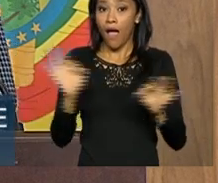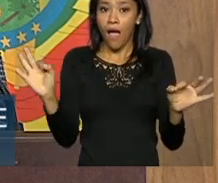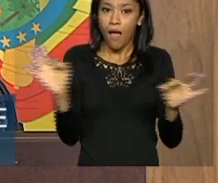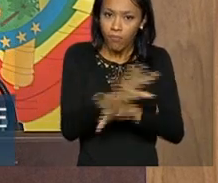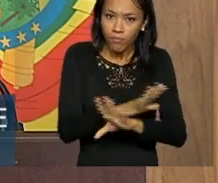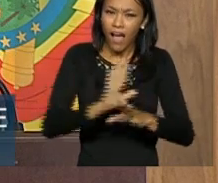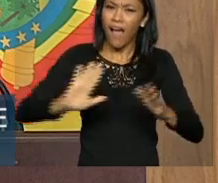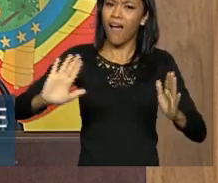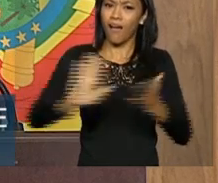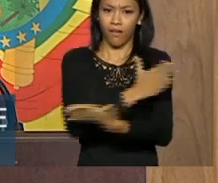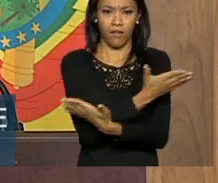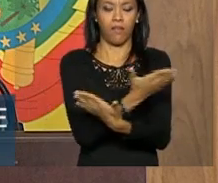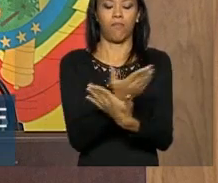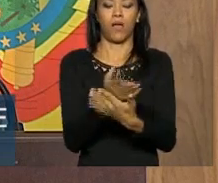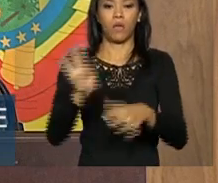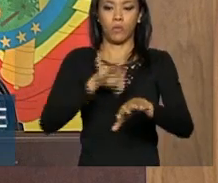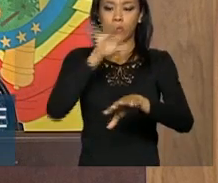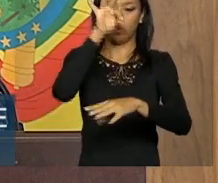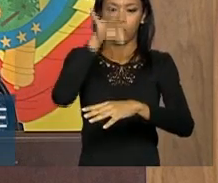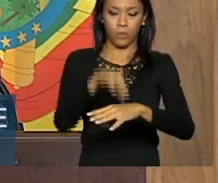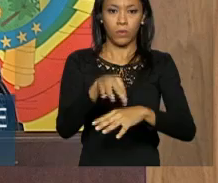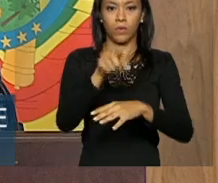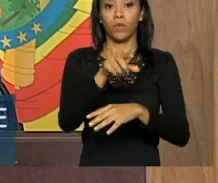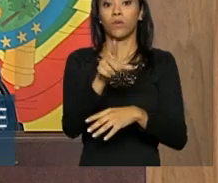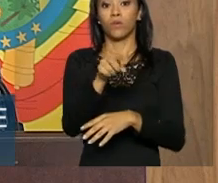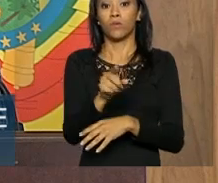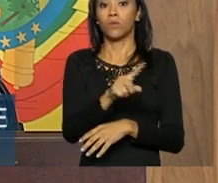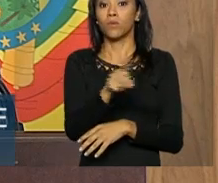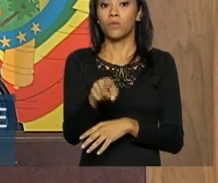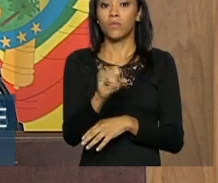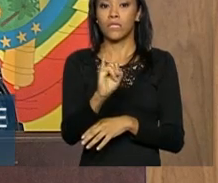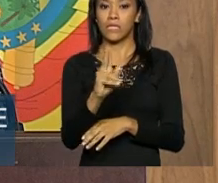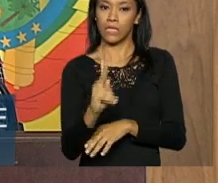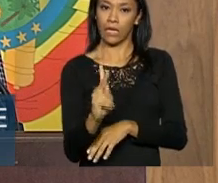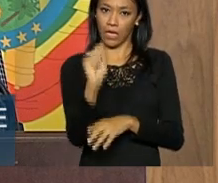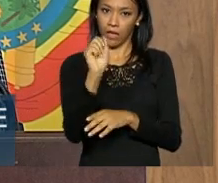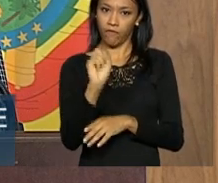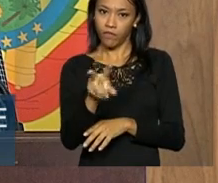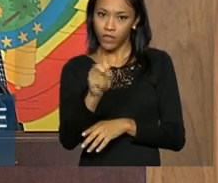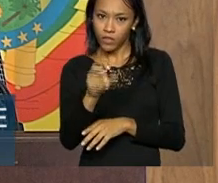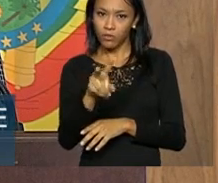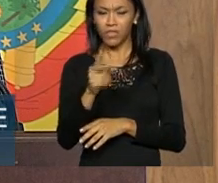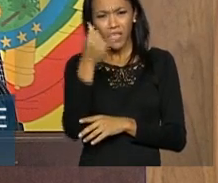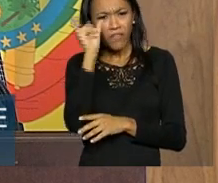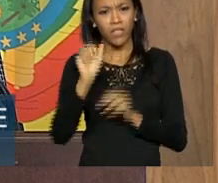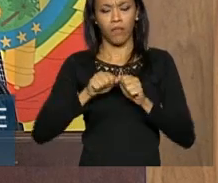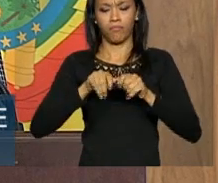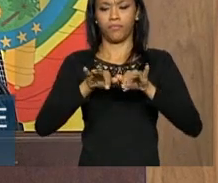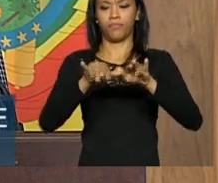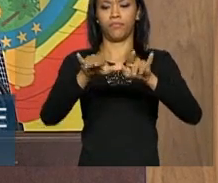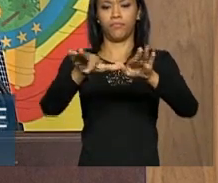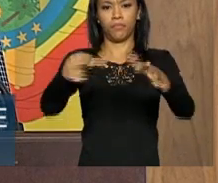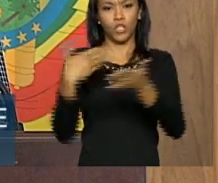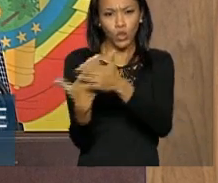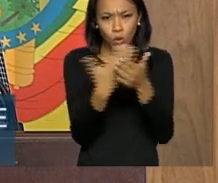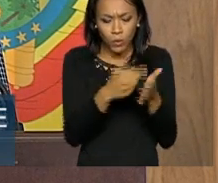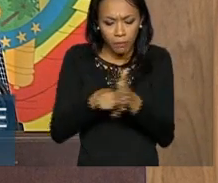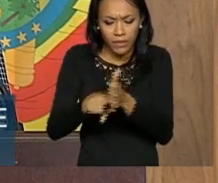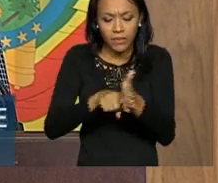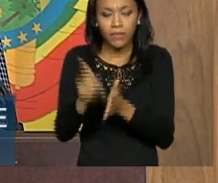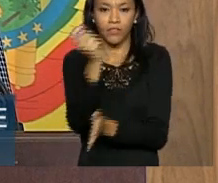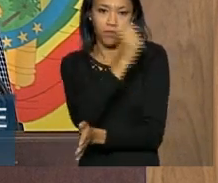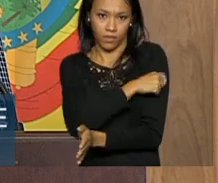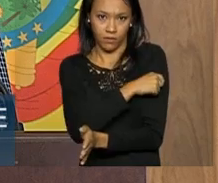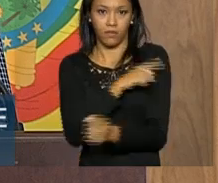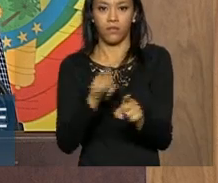trabalharmos juntos para combater o mosquito, evitando sua proliferação e desenvolvendo vacinas. É uma